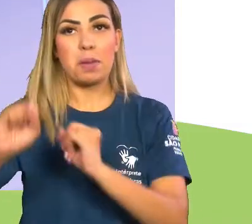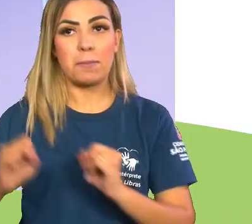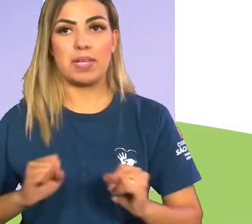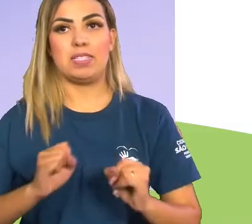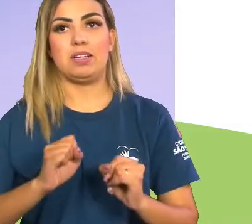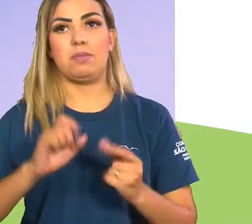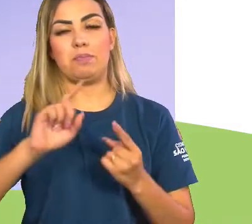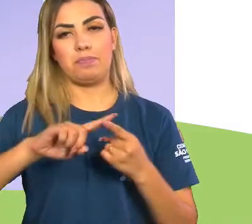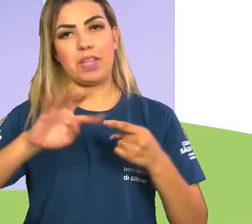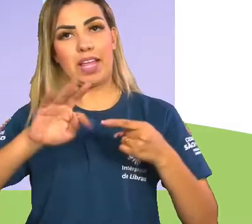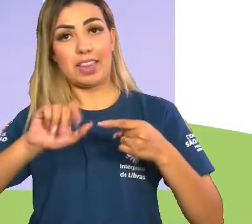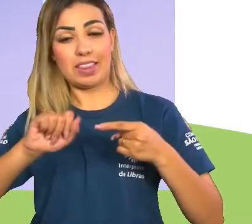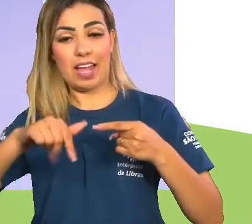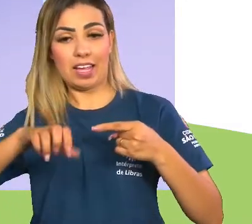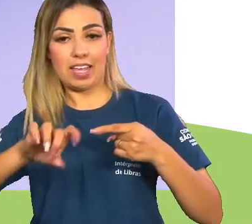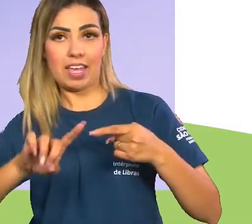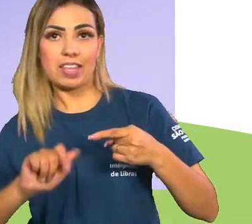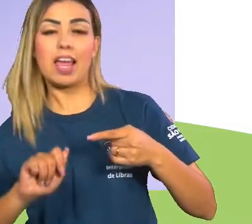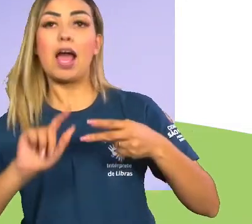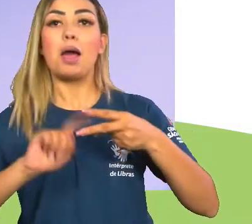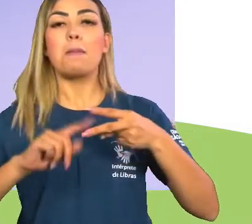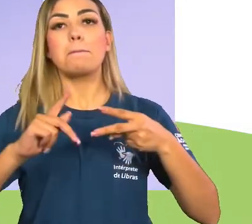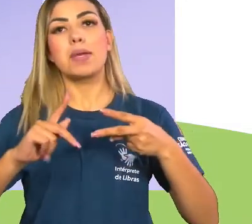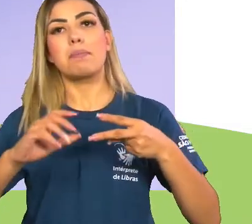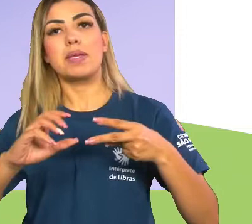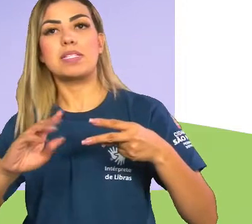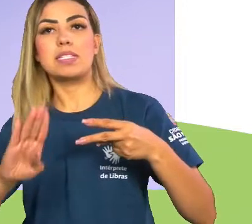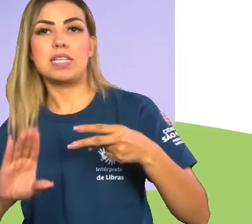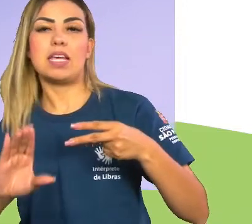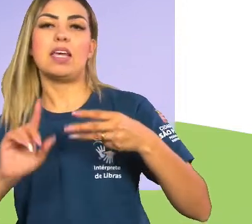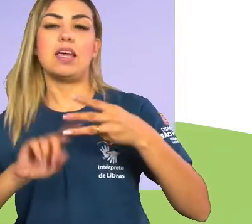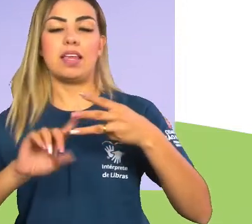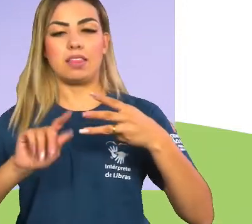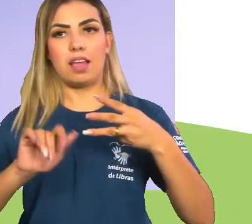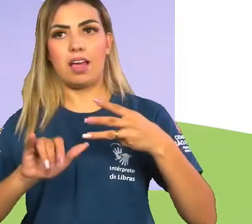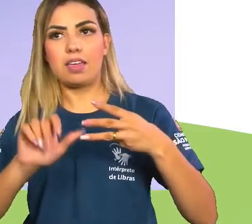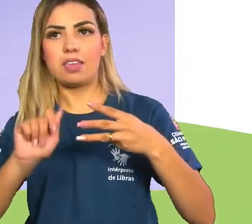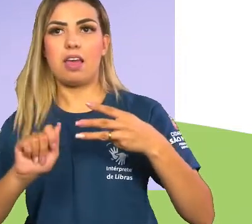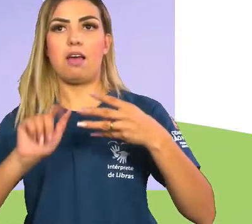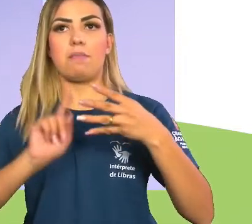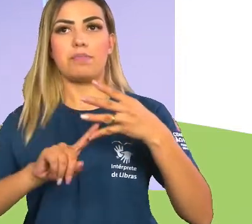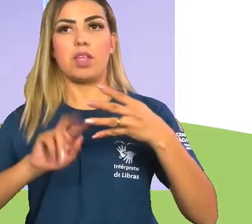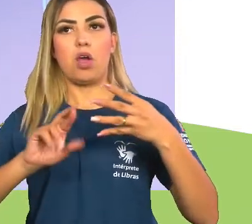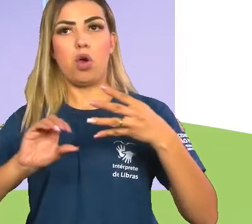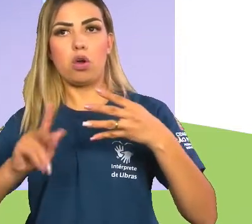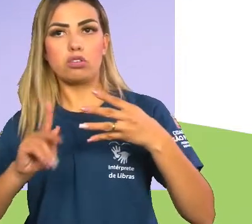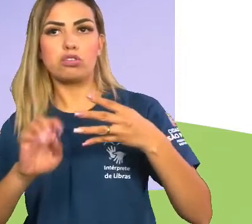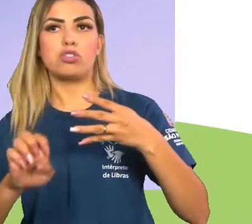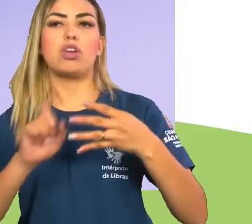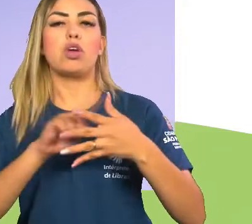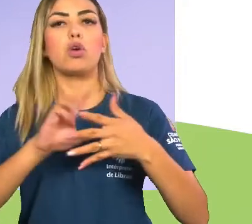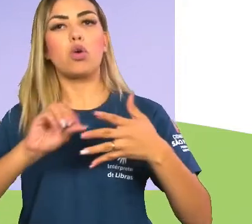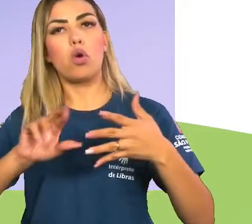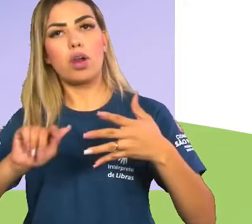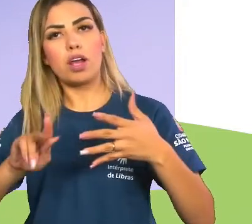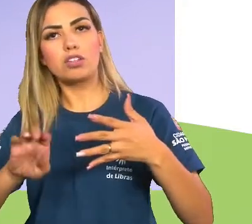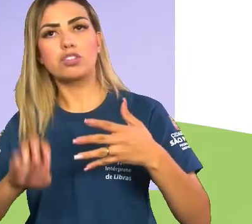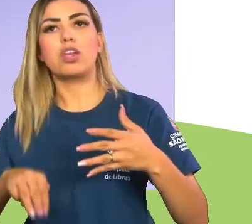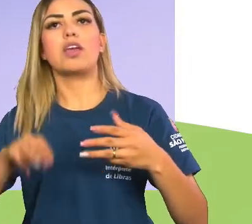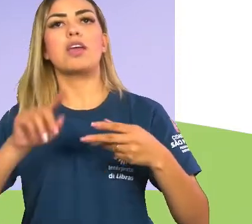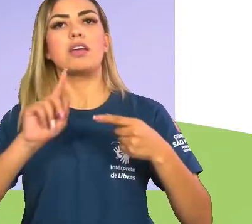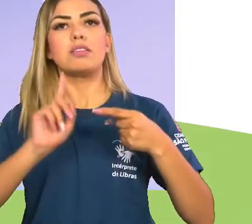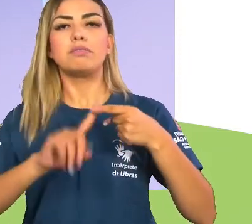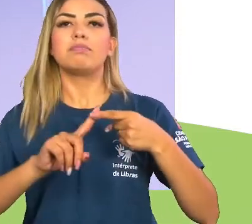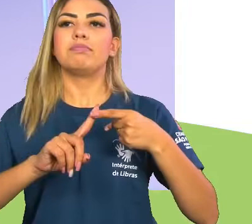Takeda, PTC, Bayer, Alexion, Roche, Sanofi, Horizon, Beringer